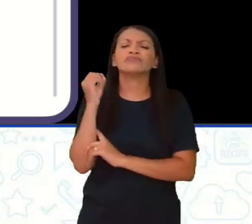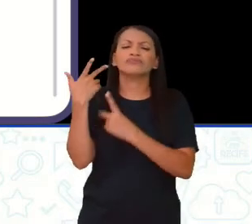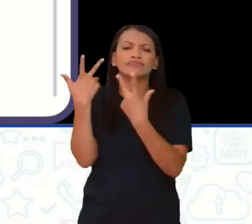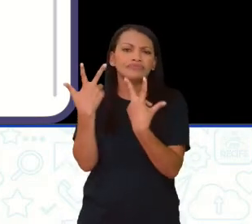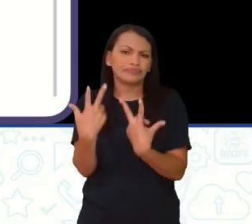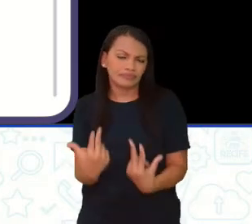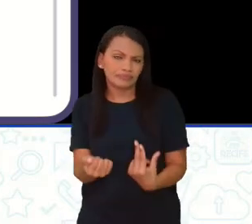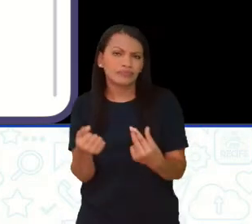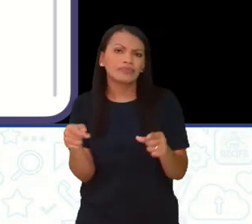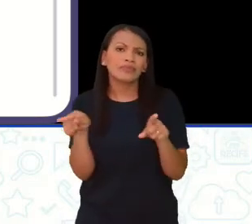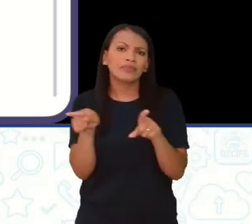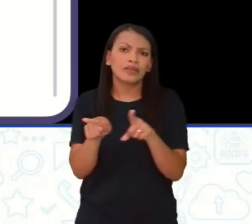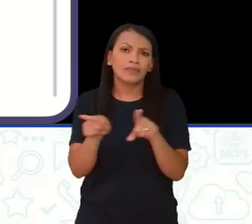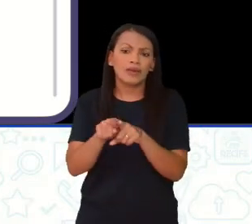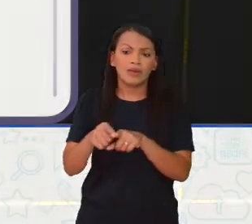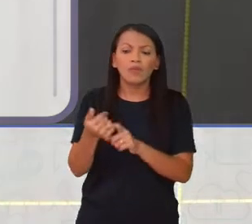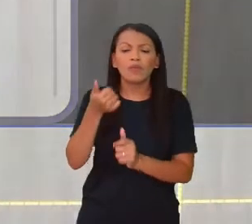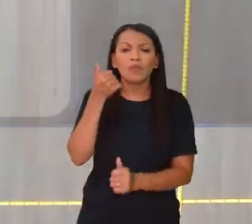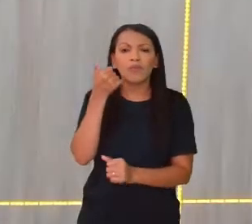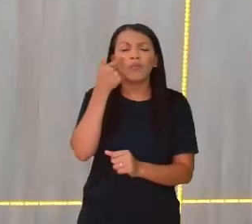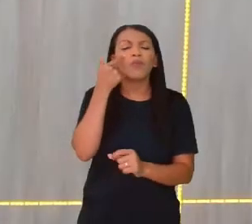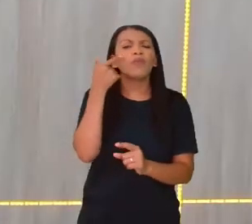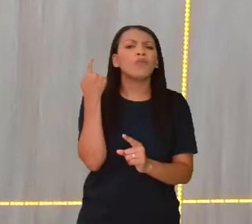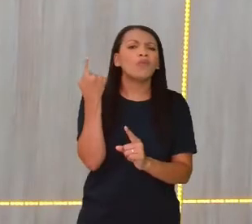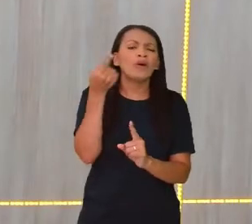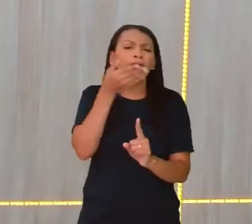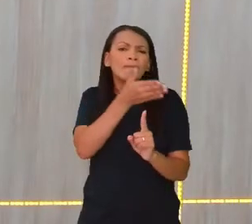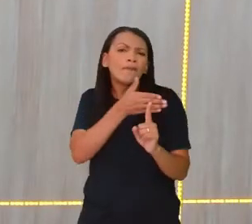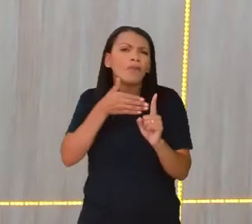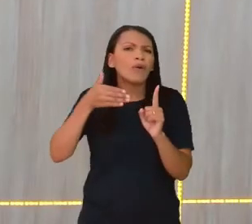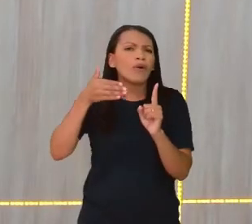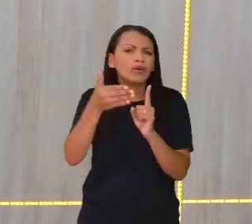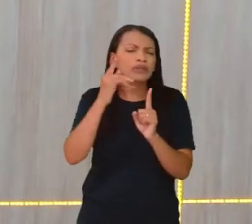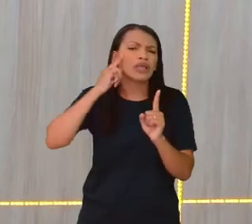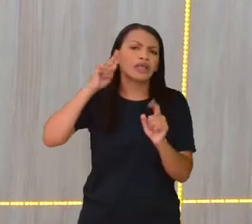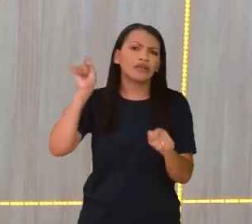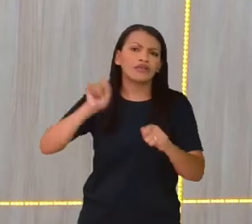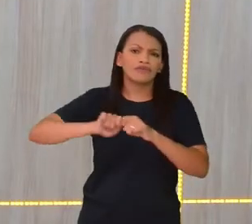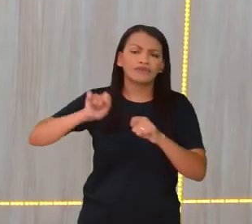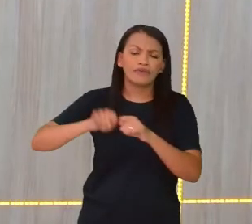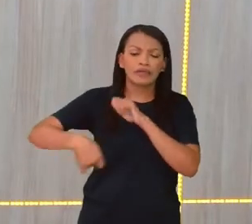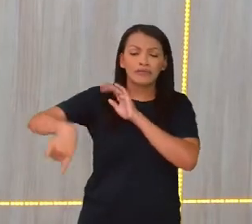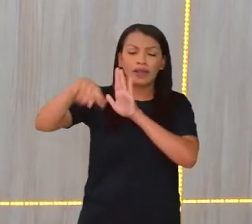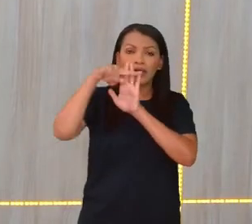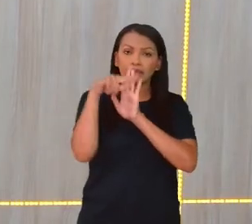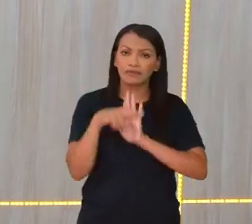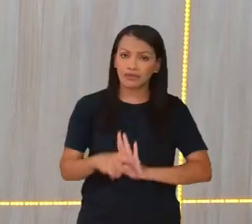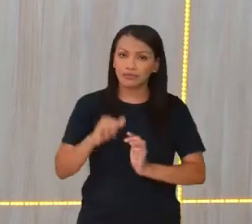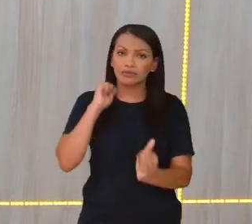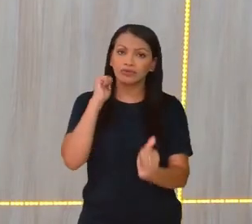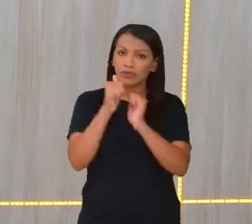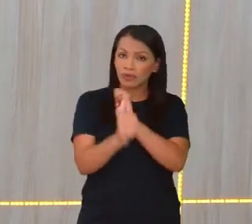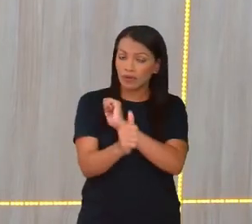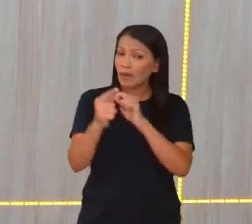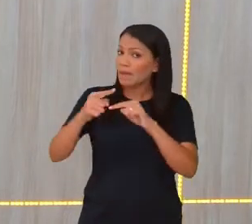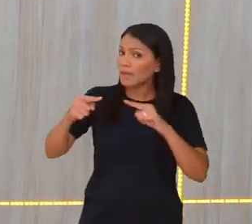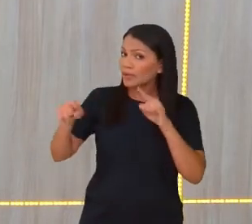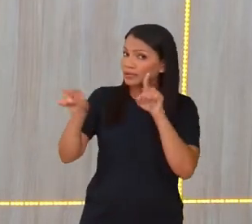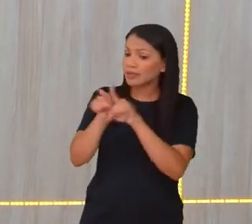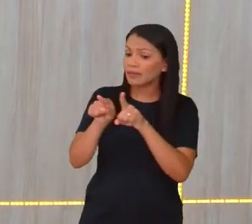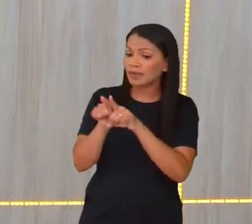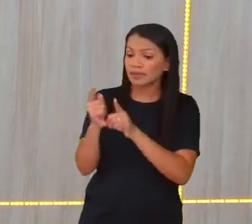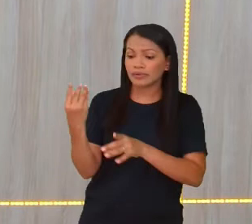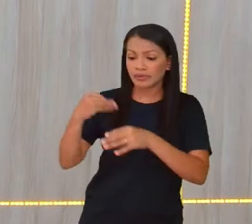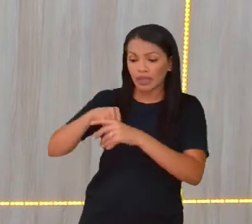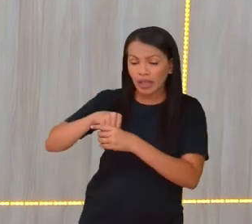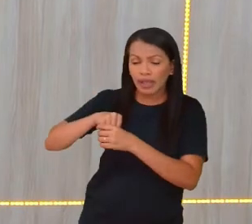aí a uma das modalidades, né? Que fazem parte das classificações dos esportes, mas ali dentro da área